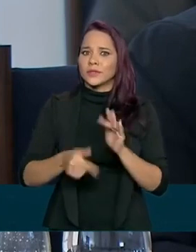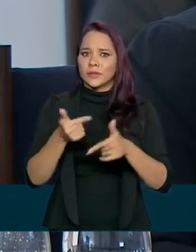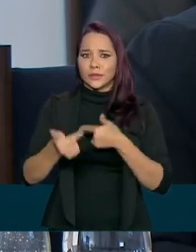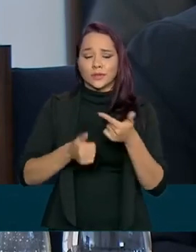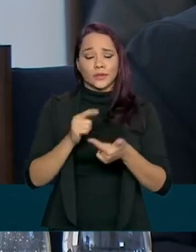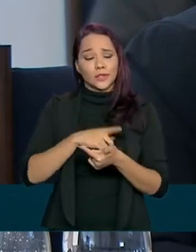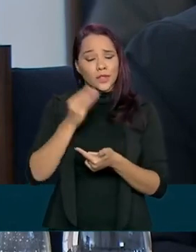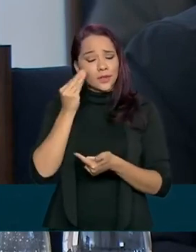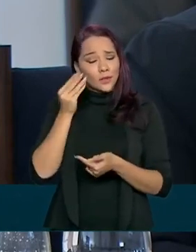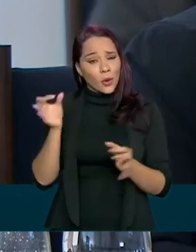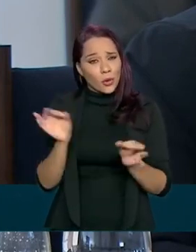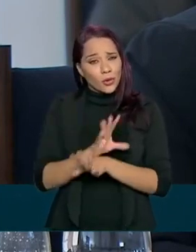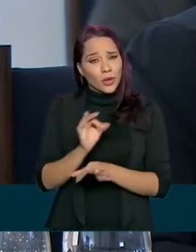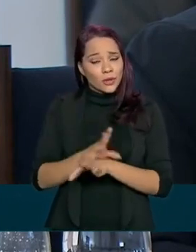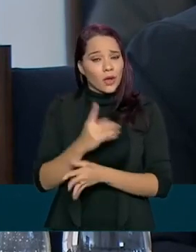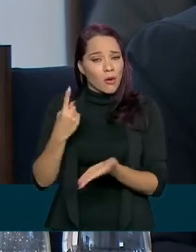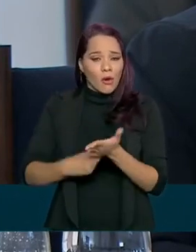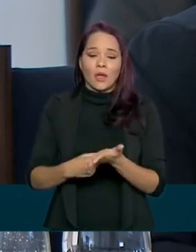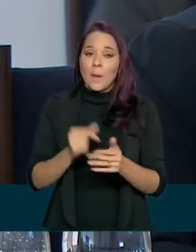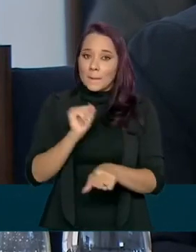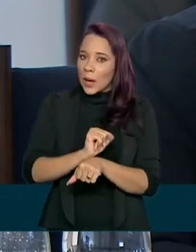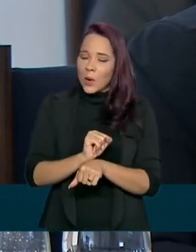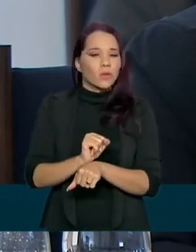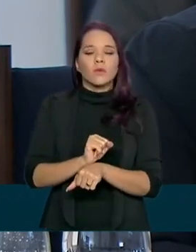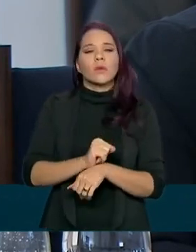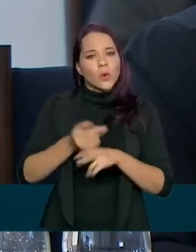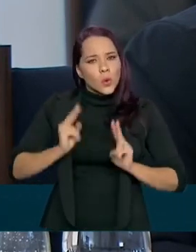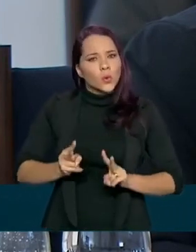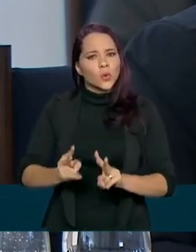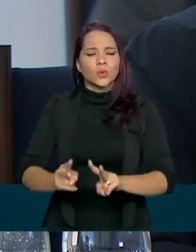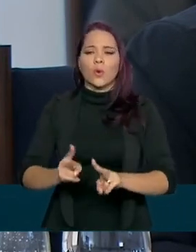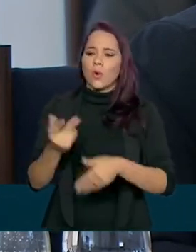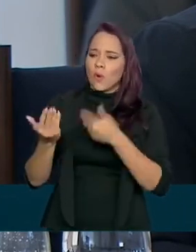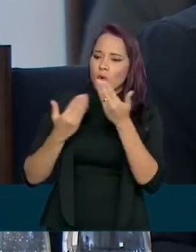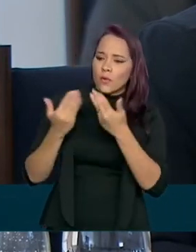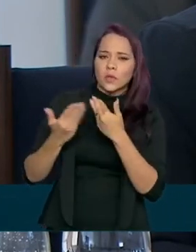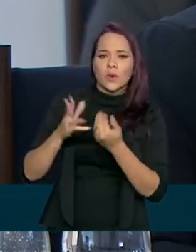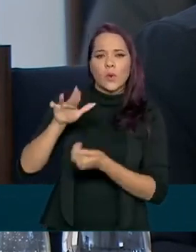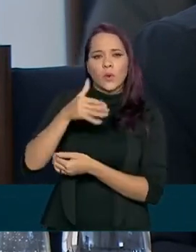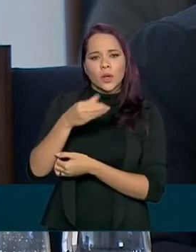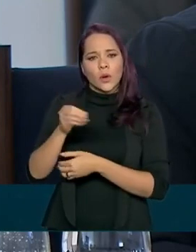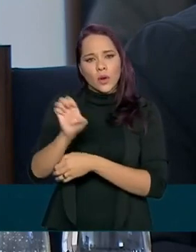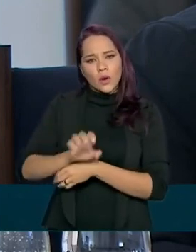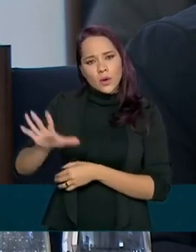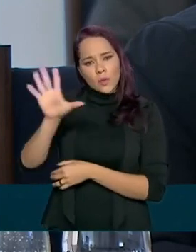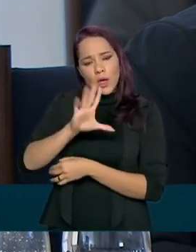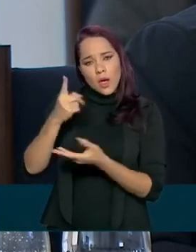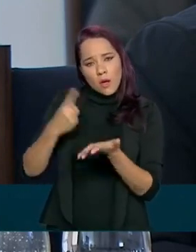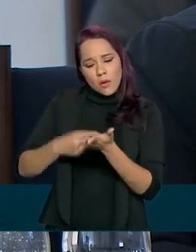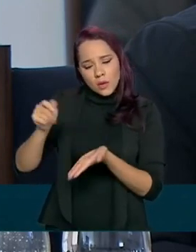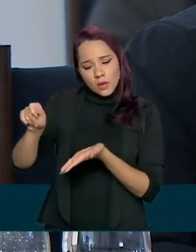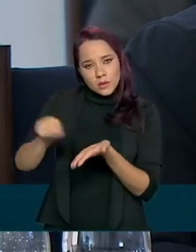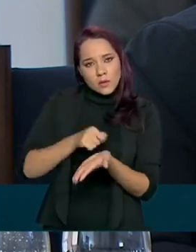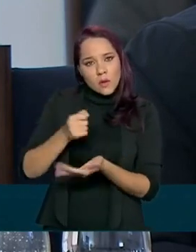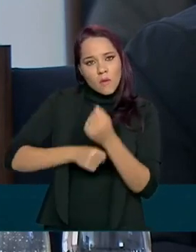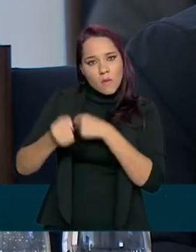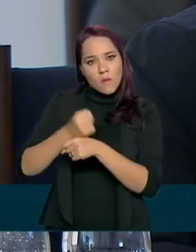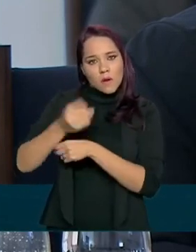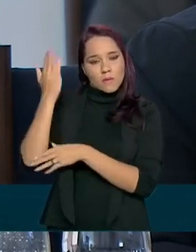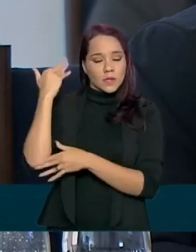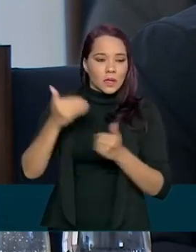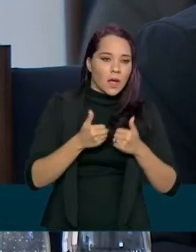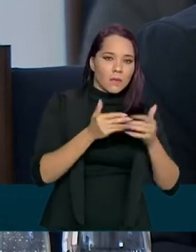já tendo a concluído grandes acordos e não paramos ao contrário aceleramos falando com a união europeia para a ratificação do acordo com nós assinamos o ano passado